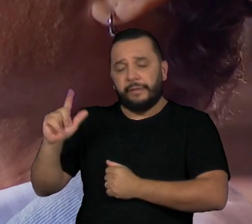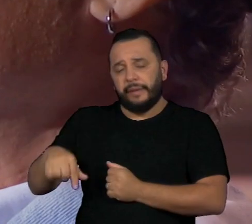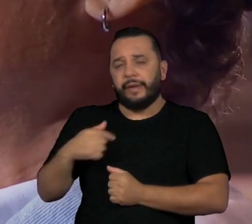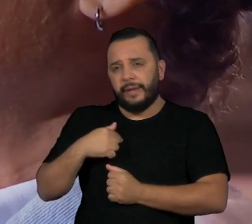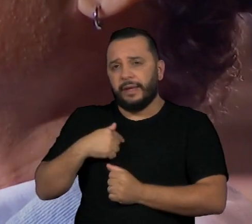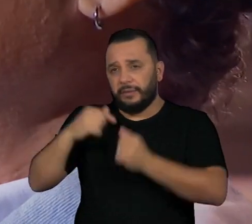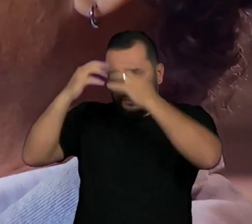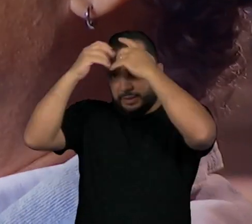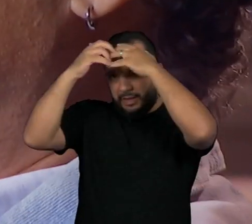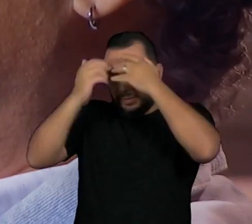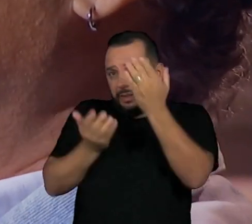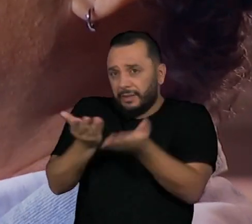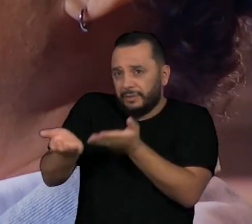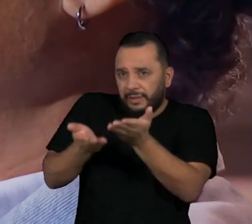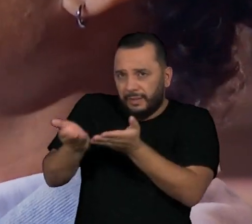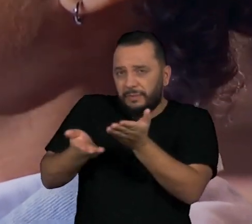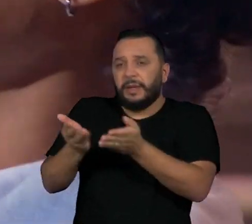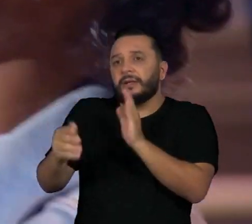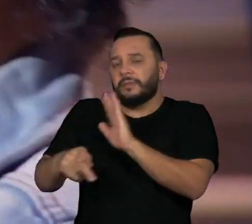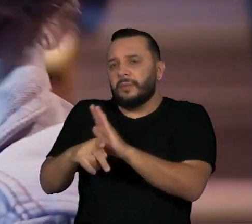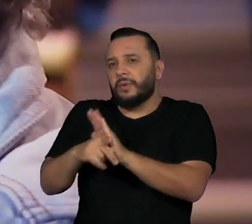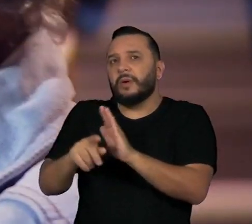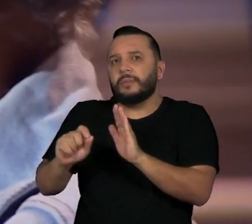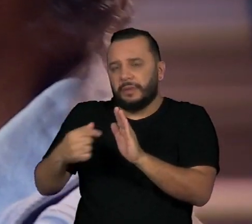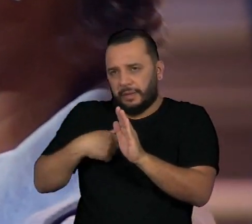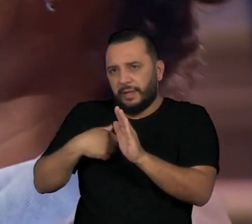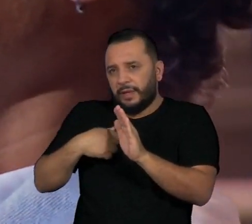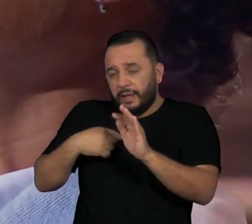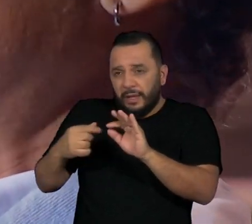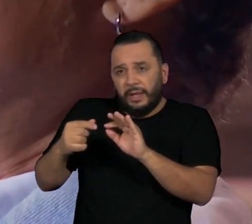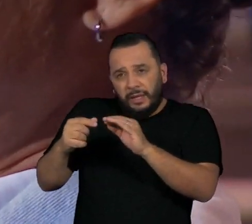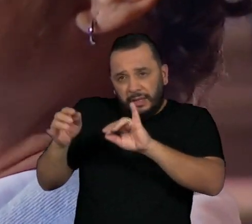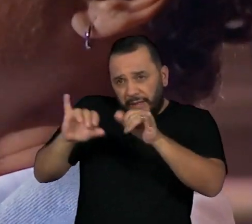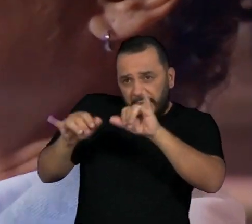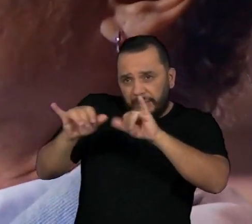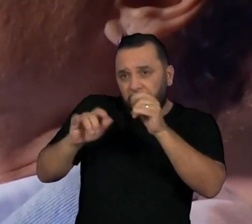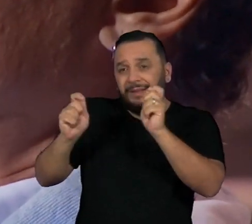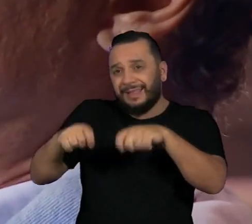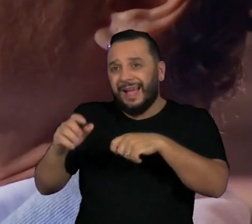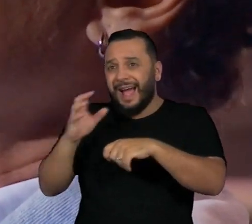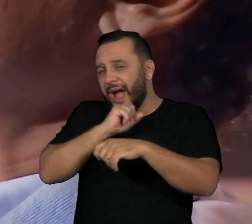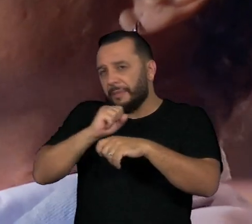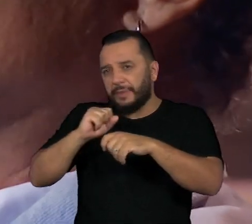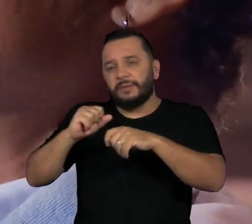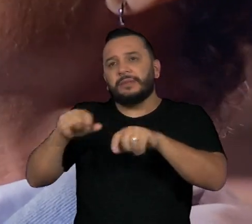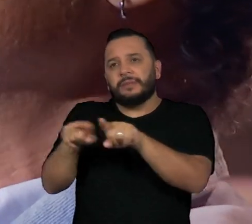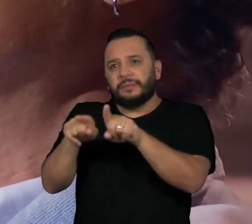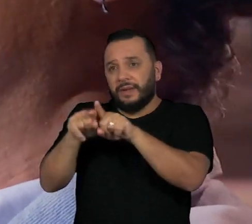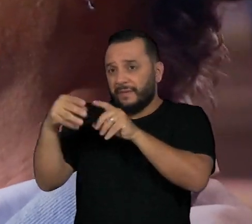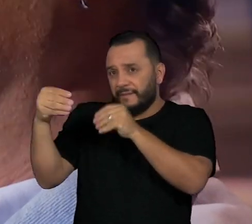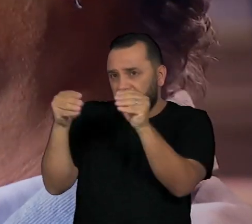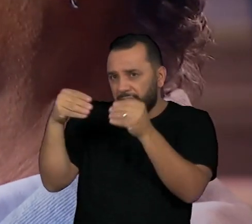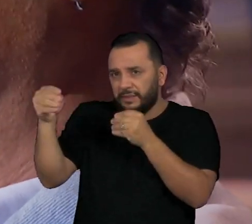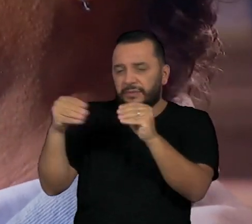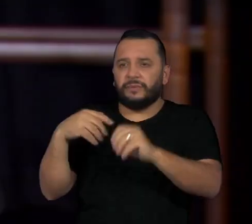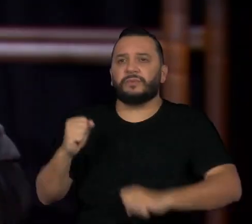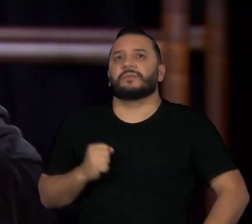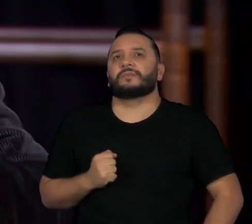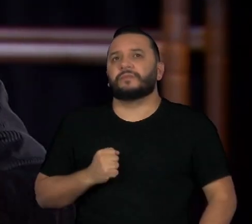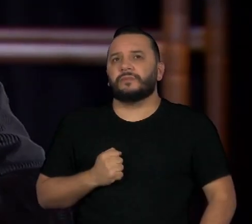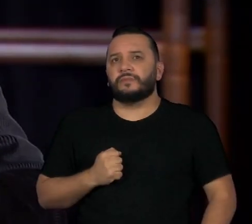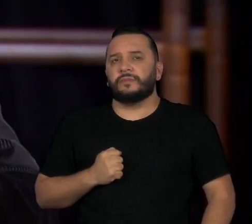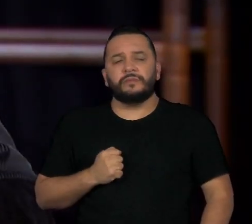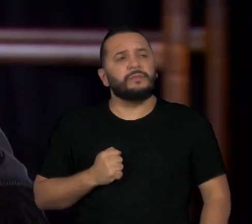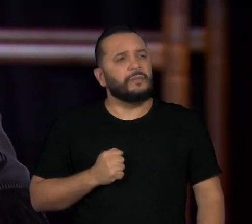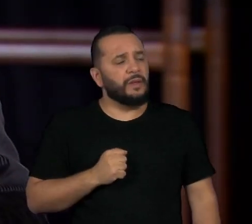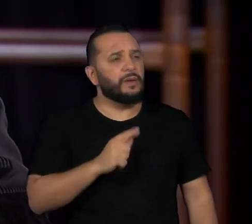psicodélicas, ele se transforma em algo que muda mais rápido e pode se adaptar mais rápido. Ele fica mais flexível. Bem mais flexível. E isso,